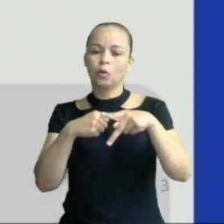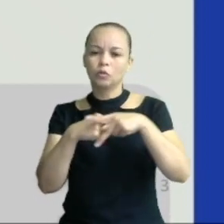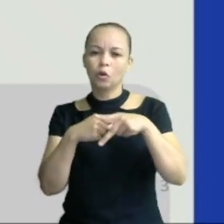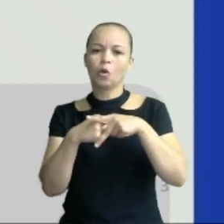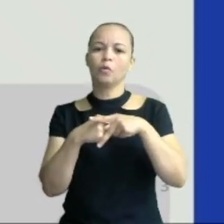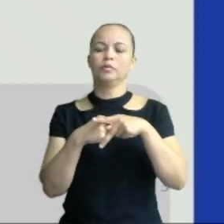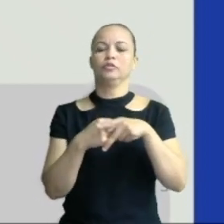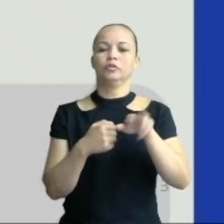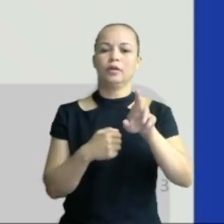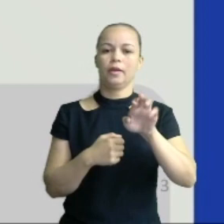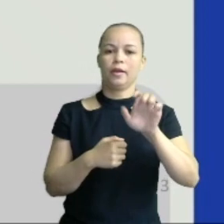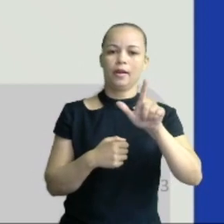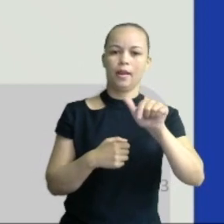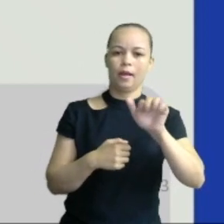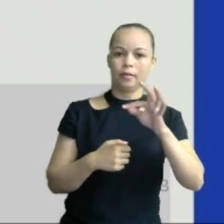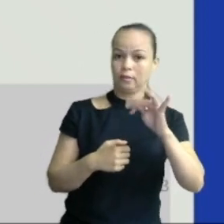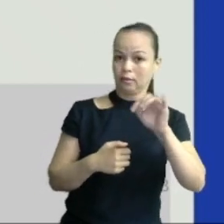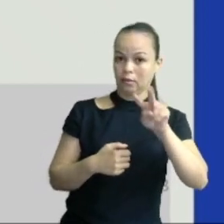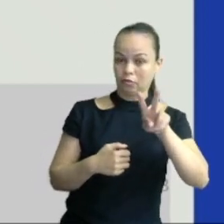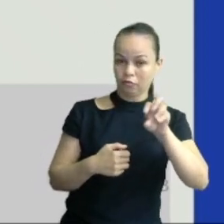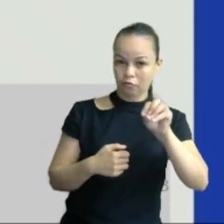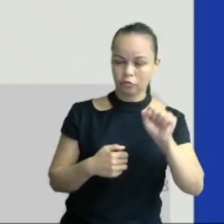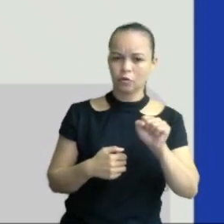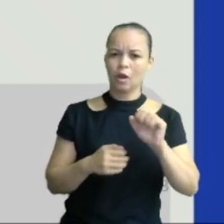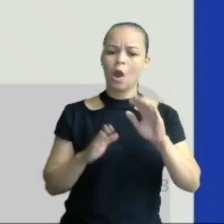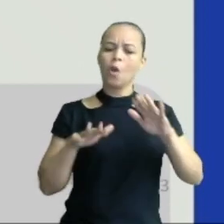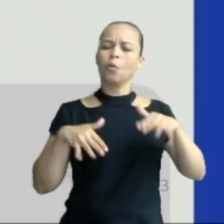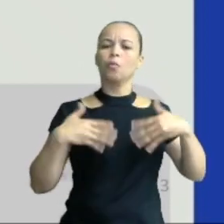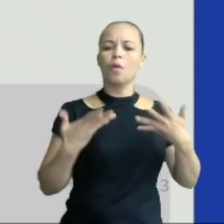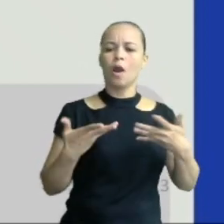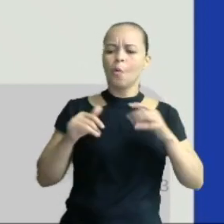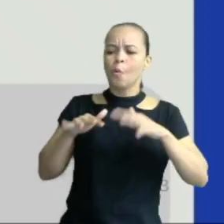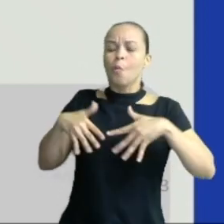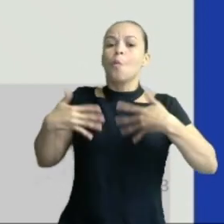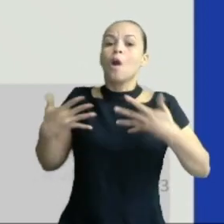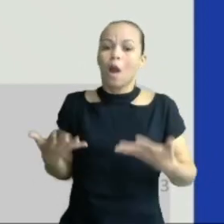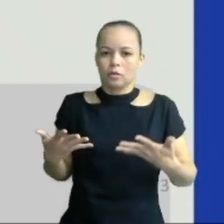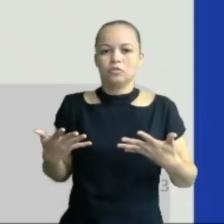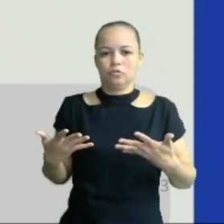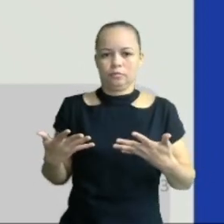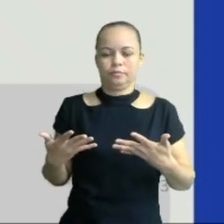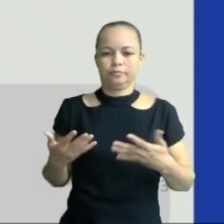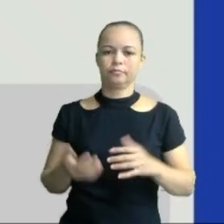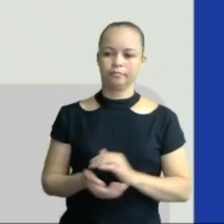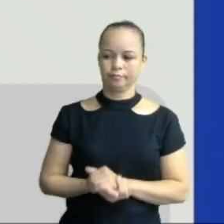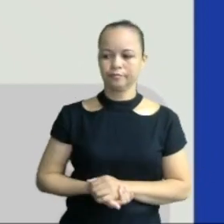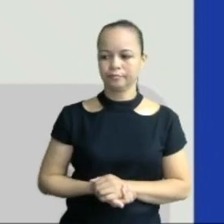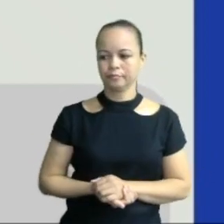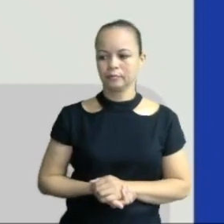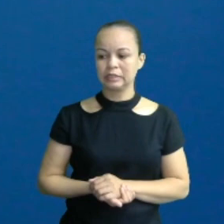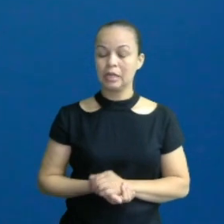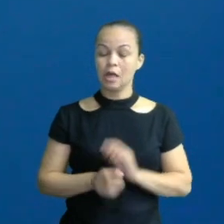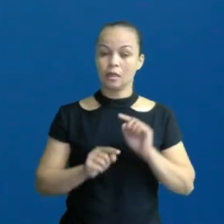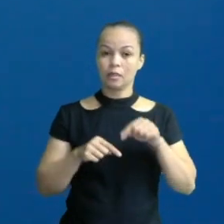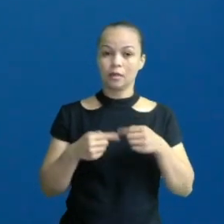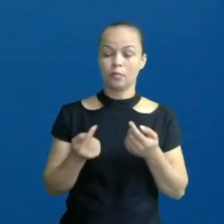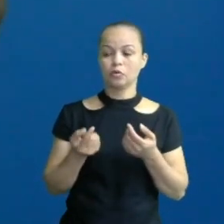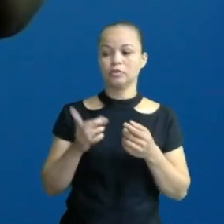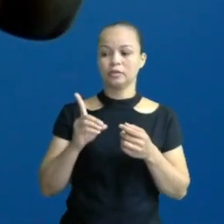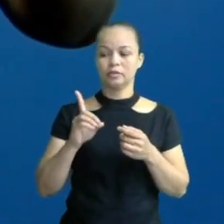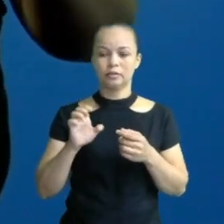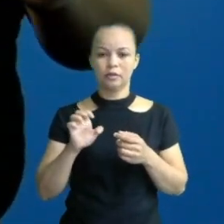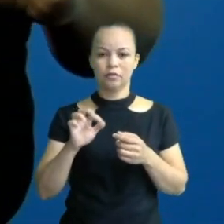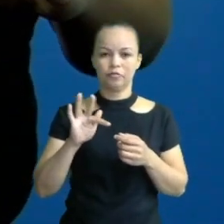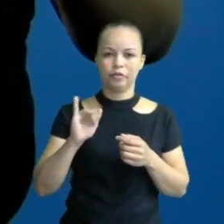a qual e as quais, tá bom? Depois que definimos, volta para